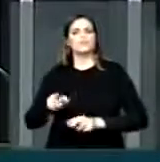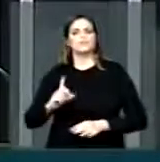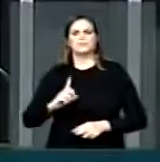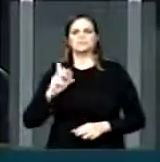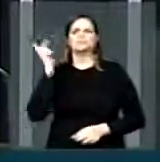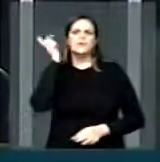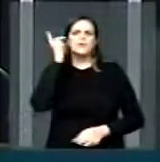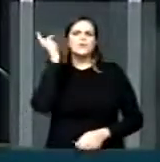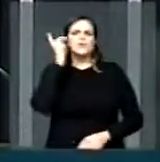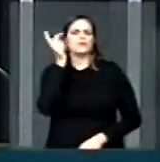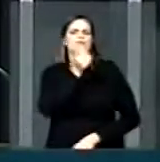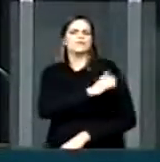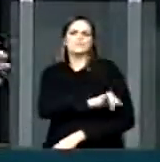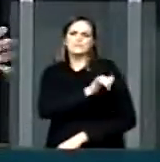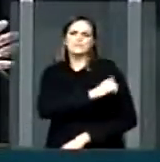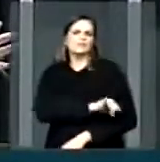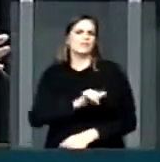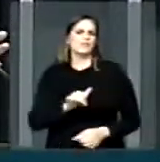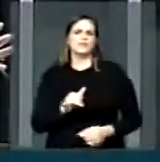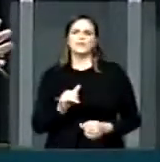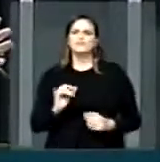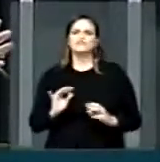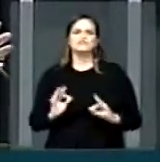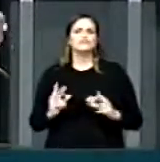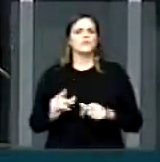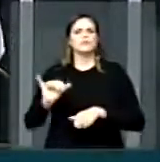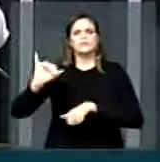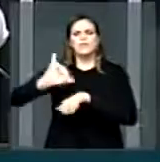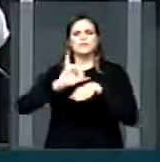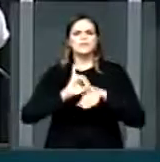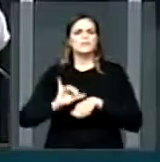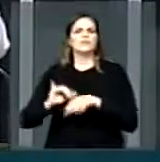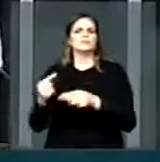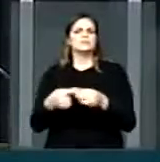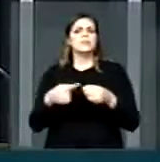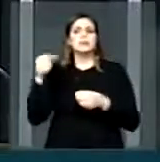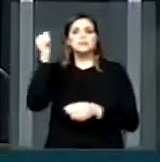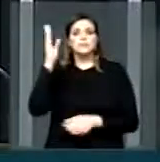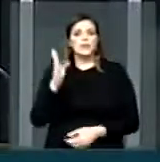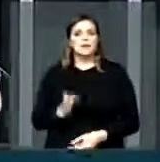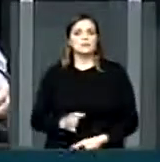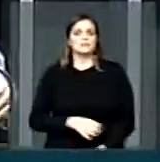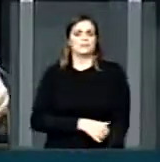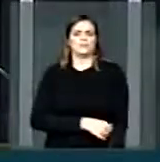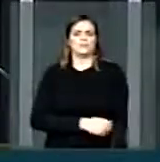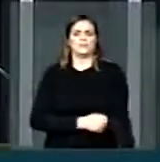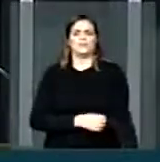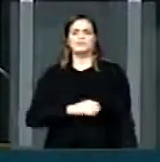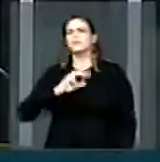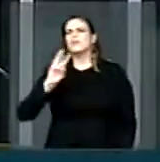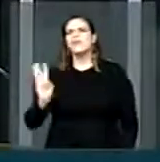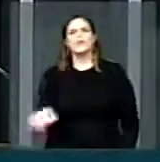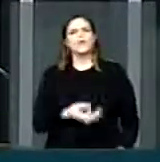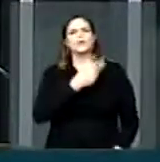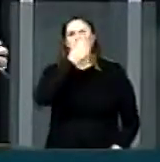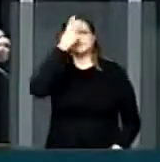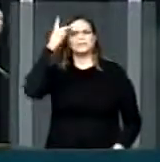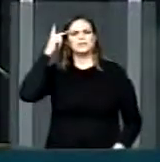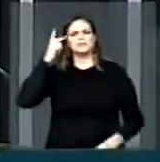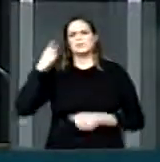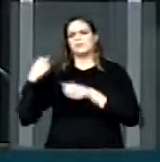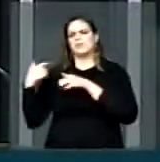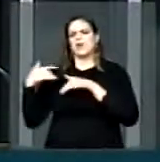São Paulo, Rio de Janeiro e todas as grandes cidades e capitais brasileiras, milhões de pessoas passam